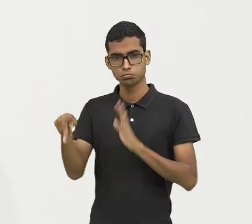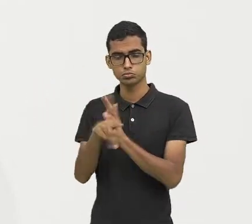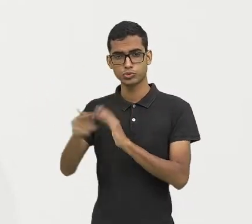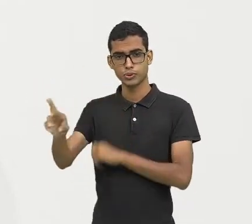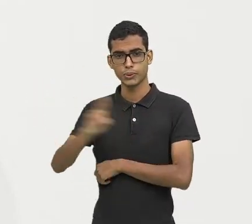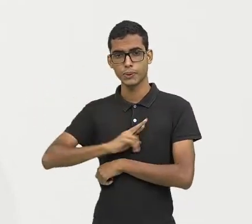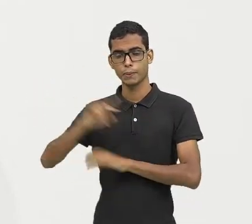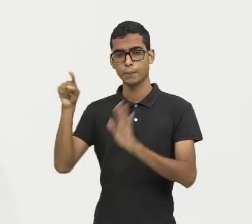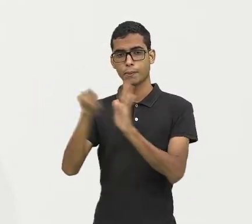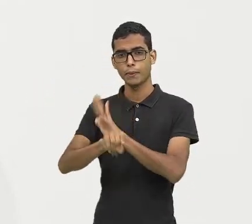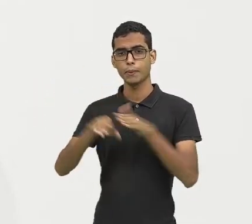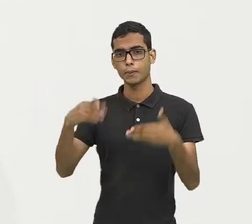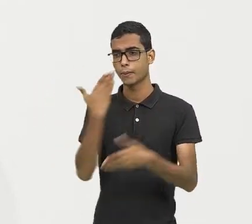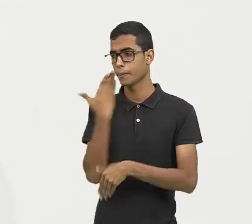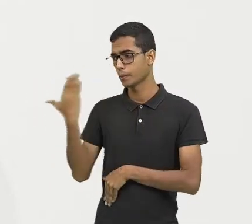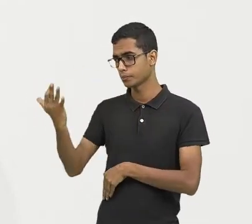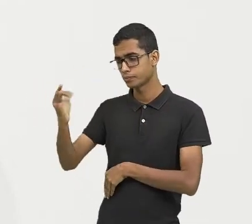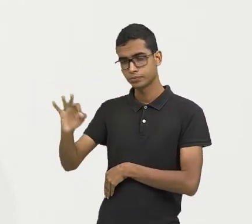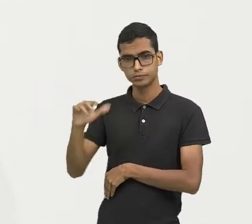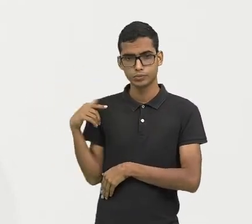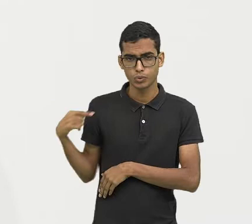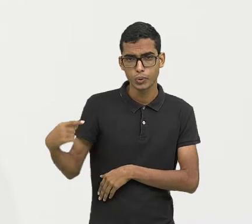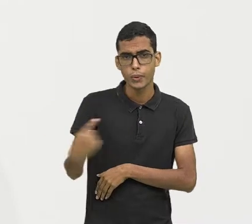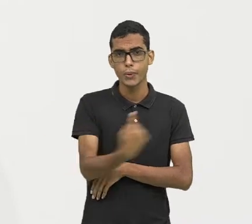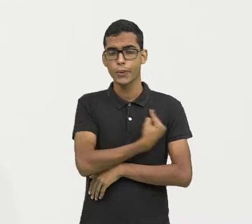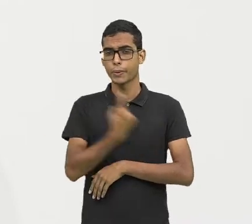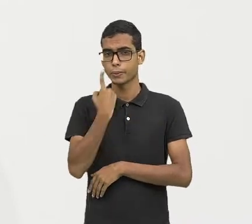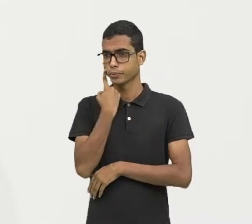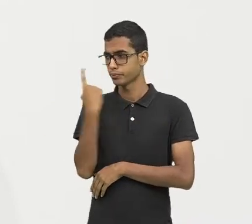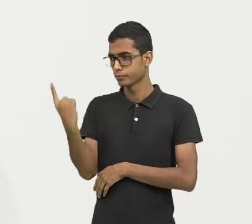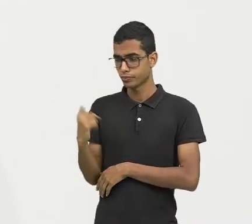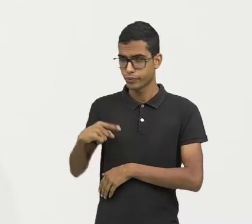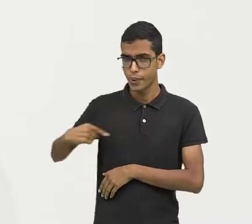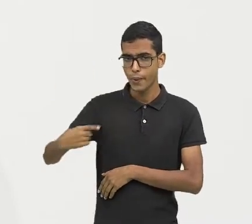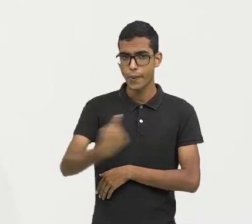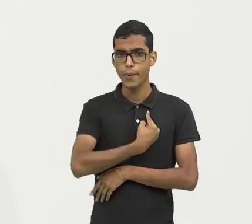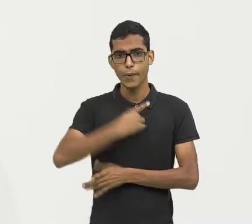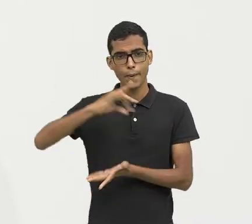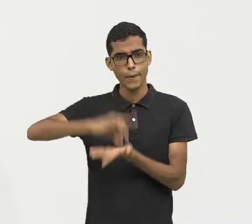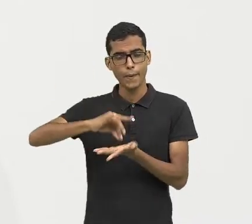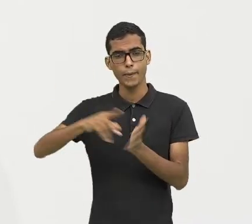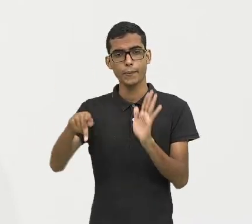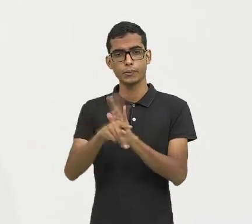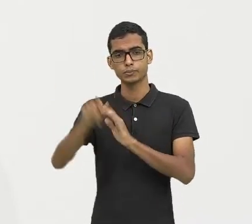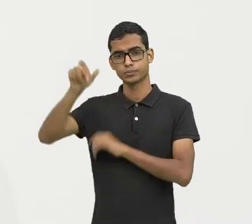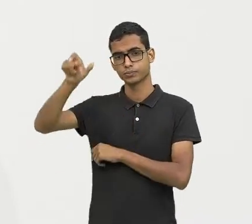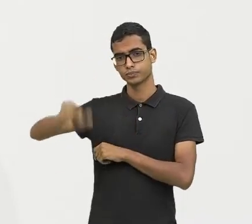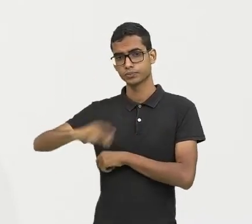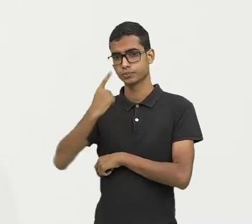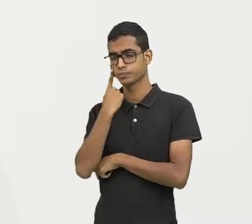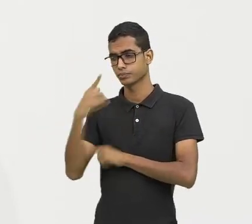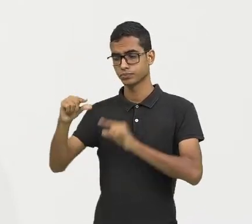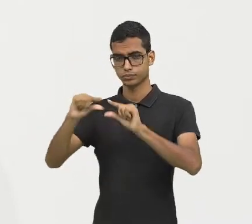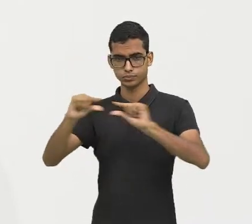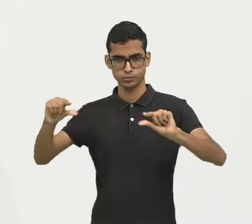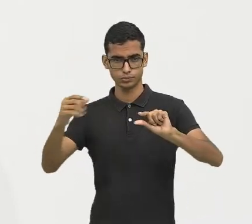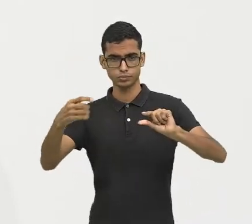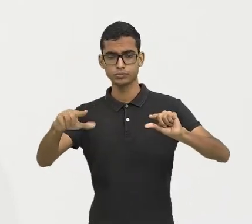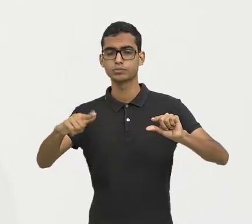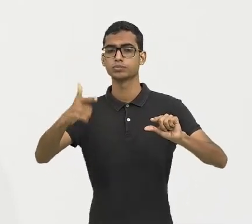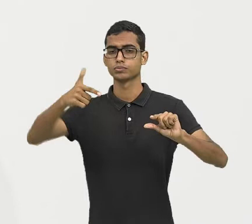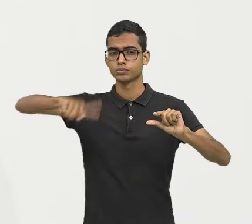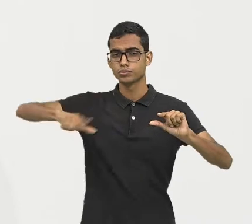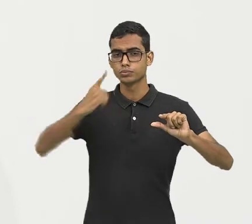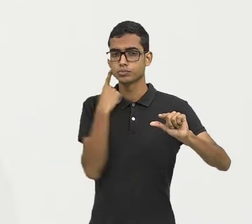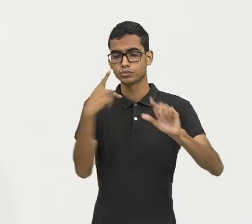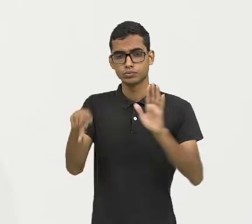essa pergunta é exatamente nós. Nós é o sujeito da minha oração e, mais uma vez, temos